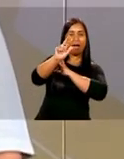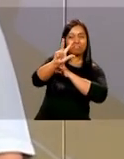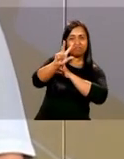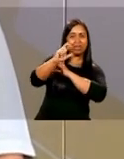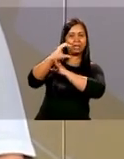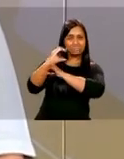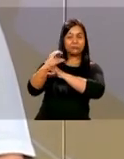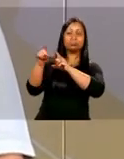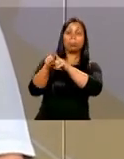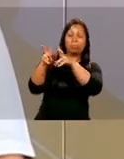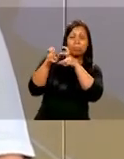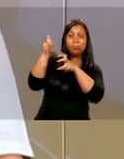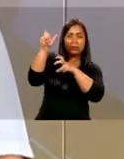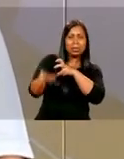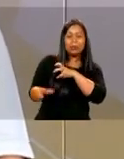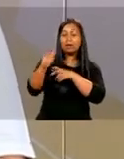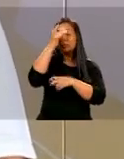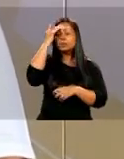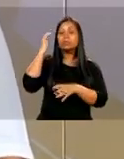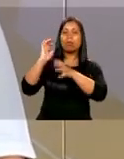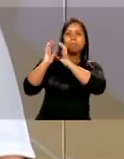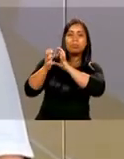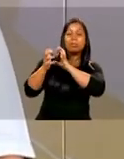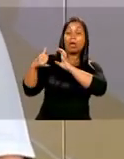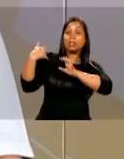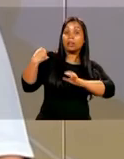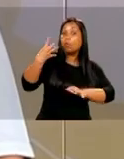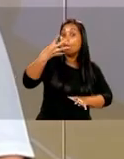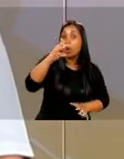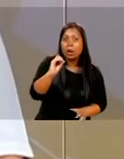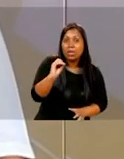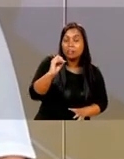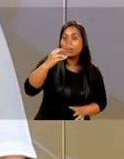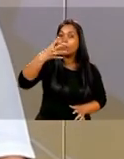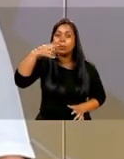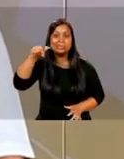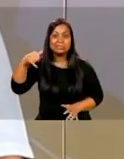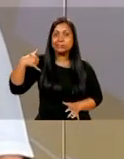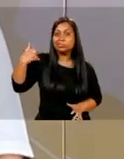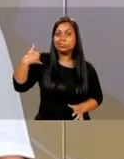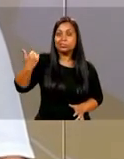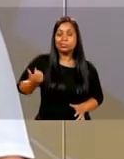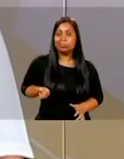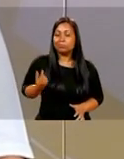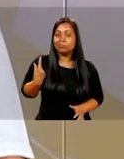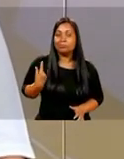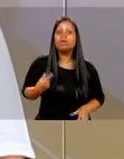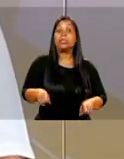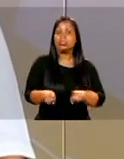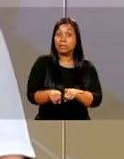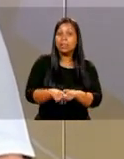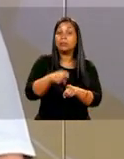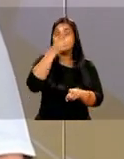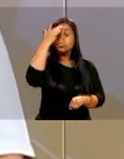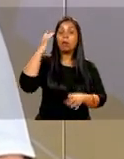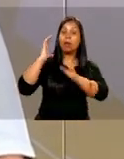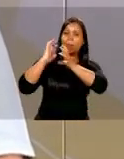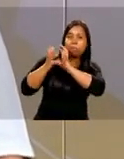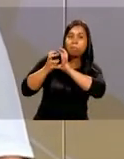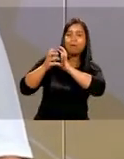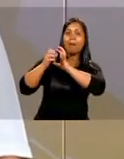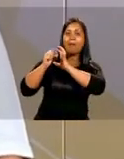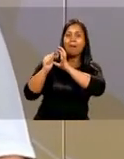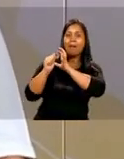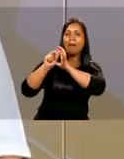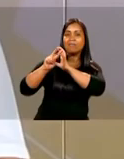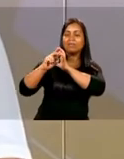lá, paciente de AVC na faixa dos 40, 47 anos, né? A gente tem paciente, por exemplo, de AVC que era